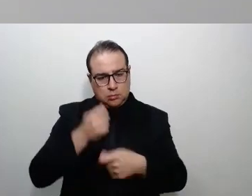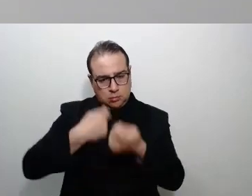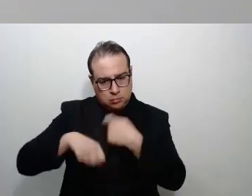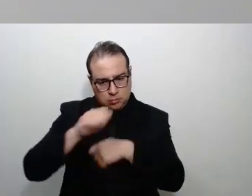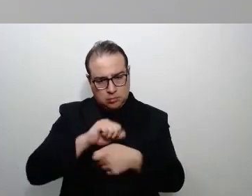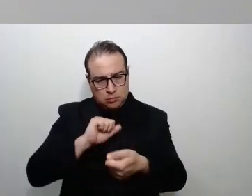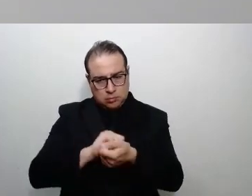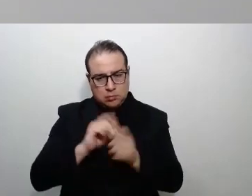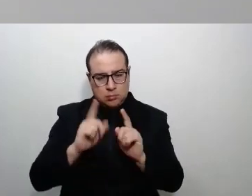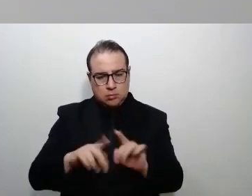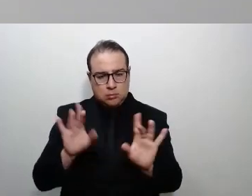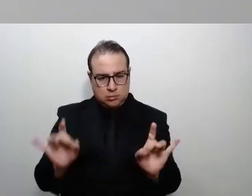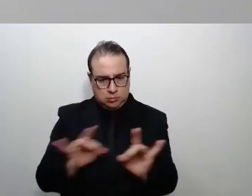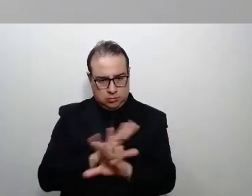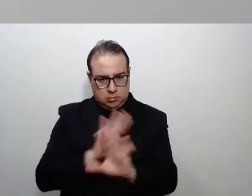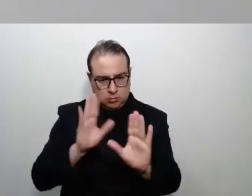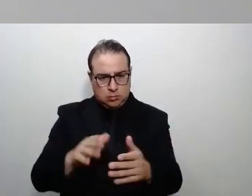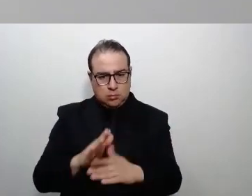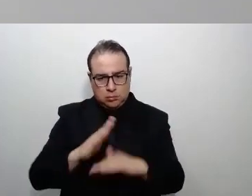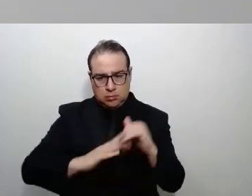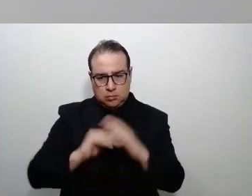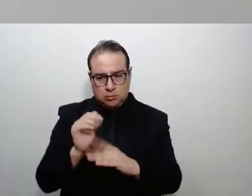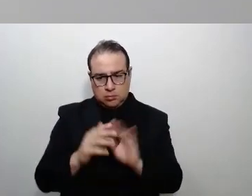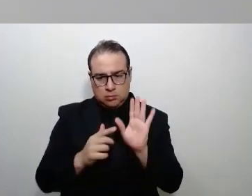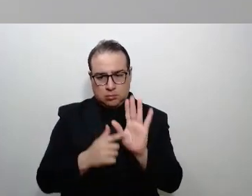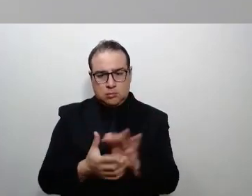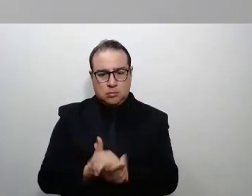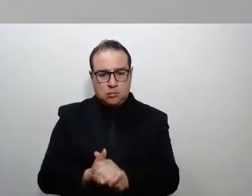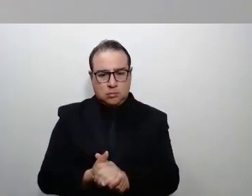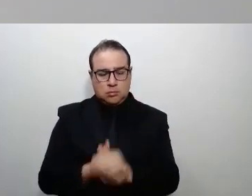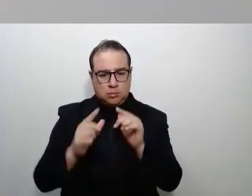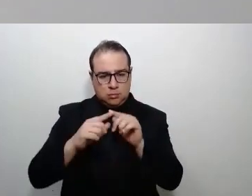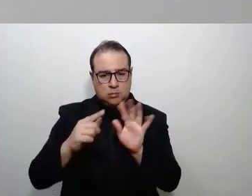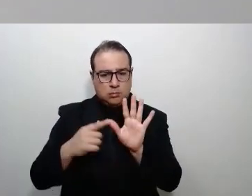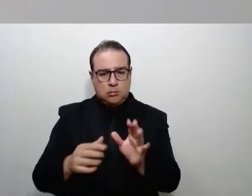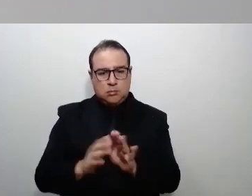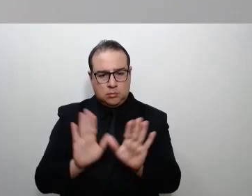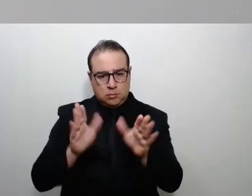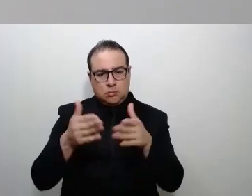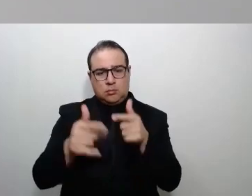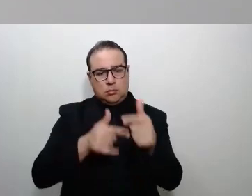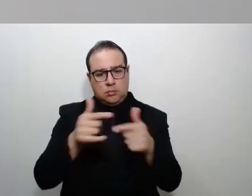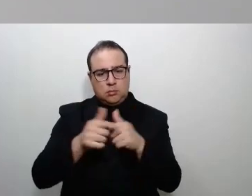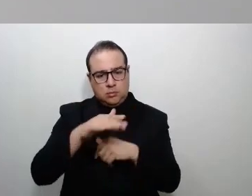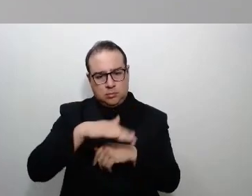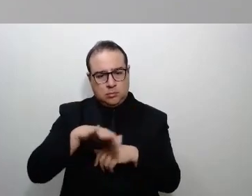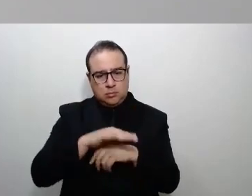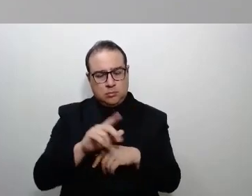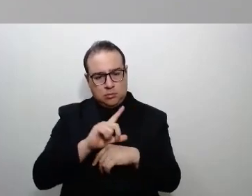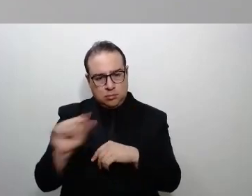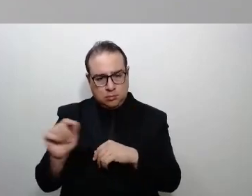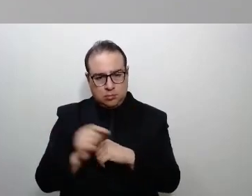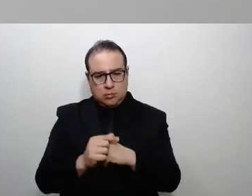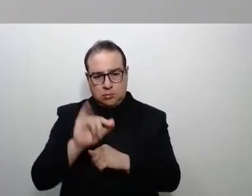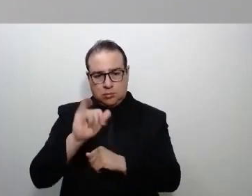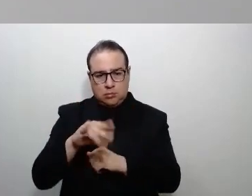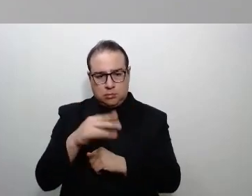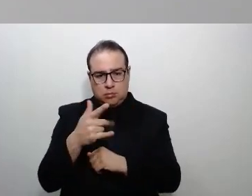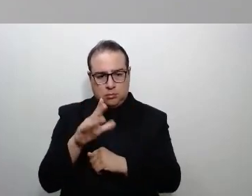ele já vai sendo capacitado e direcionado para um trabalho na hora que sai da internação